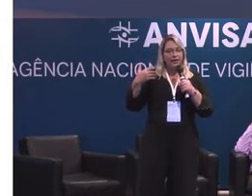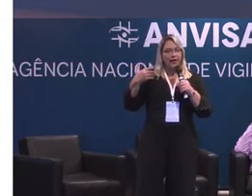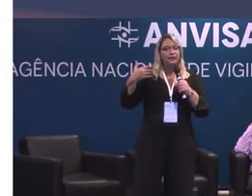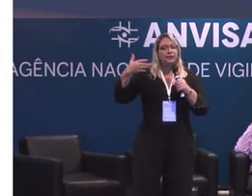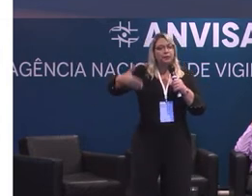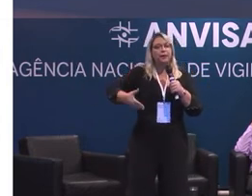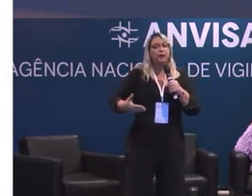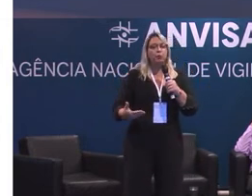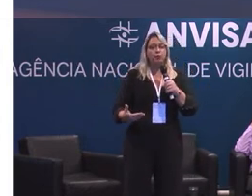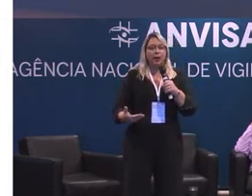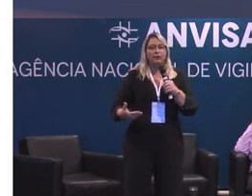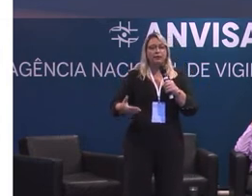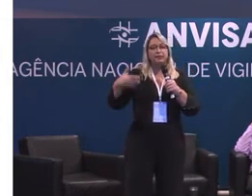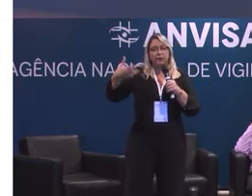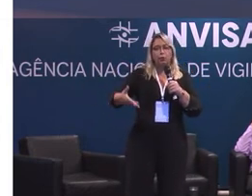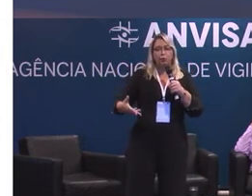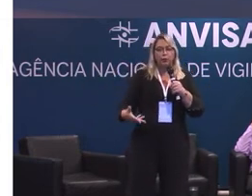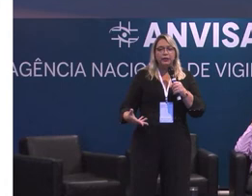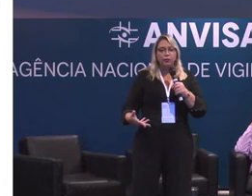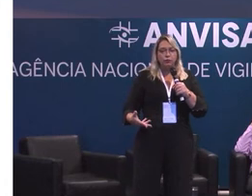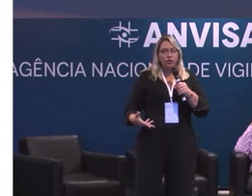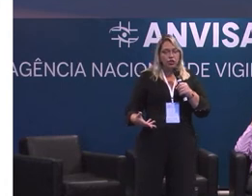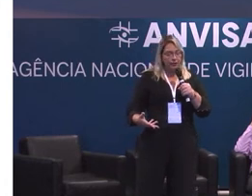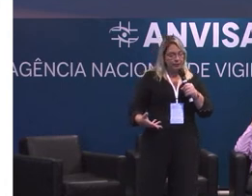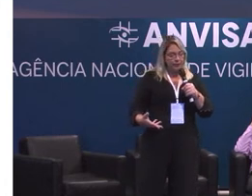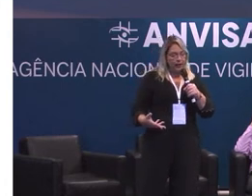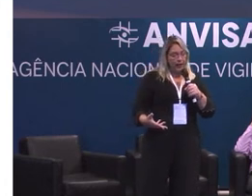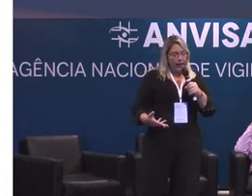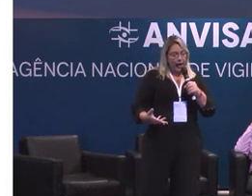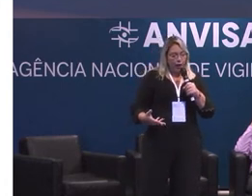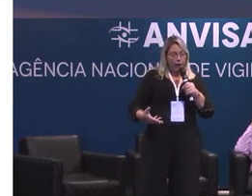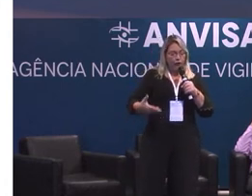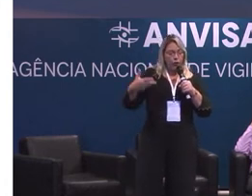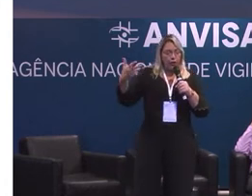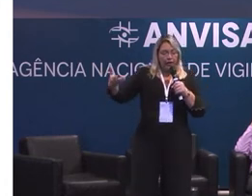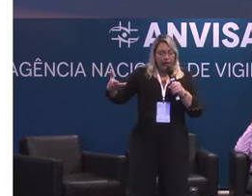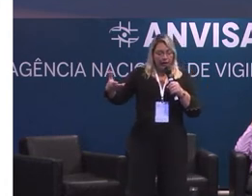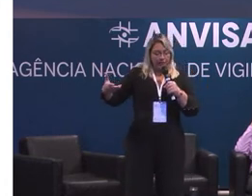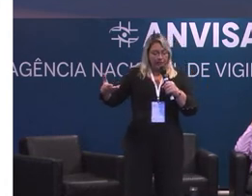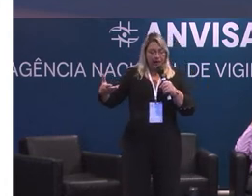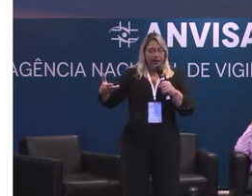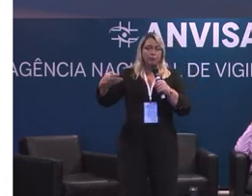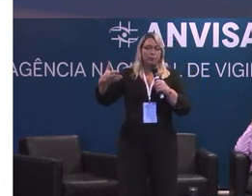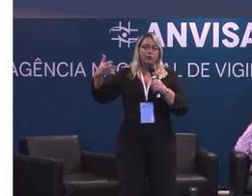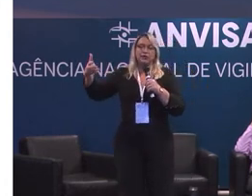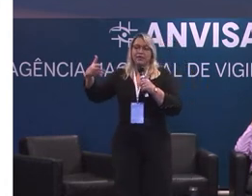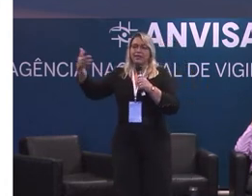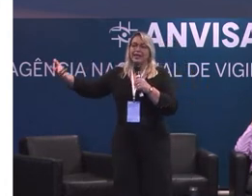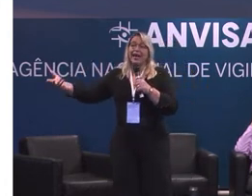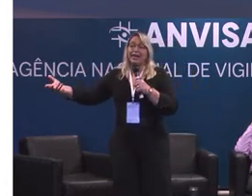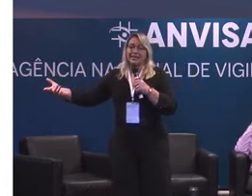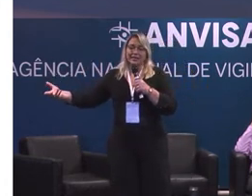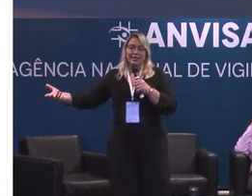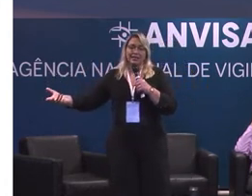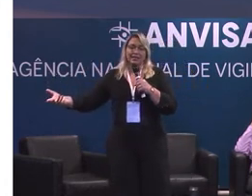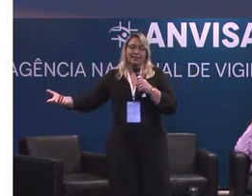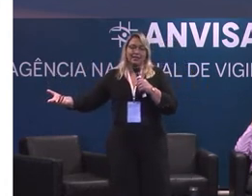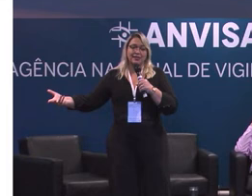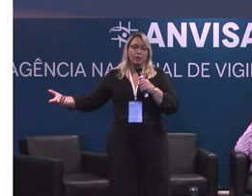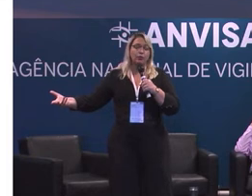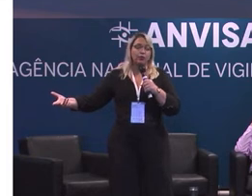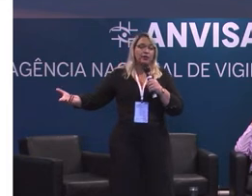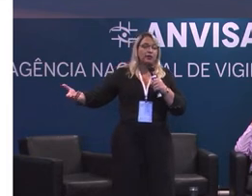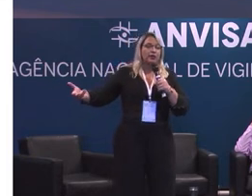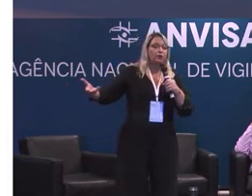sociedade também como partícipe, como protagonista, né? A ouvidoria, né, que muitas vezes ligada à Secretaria de